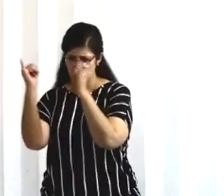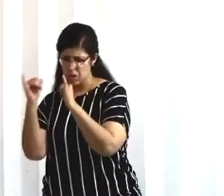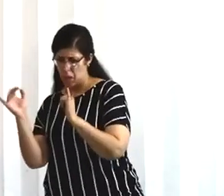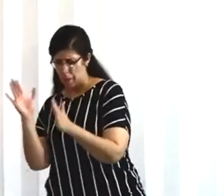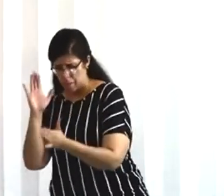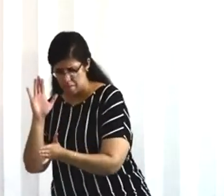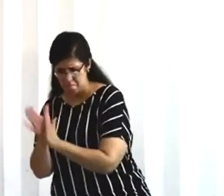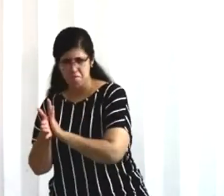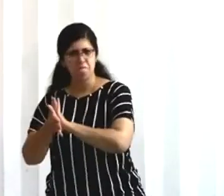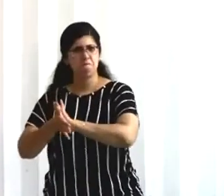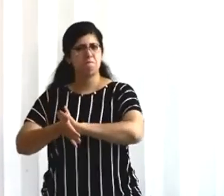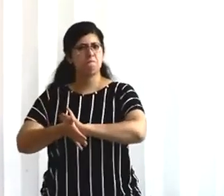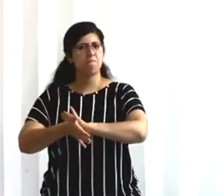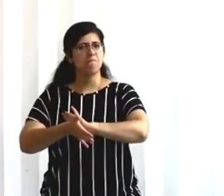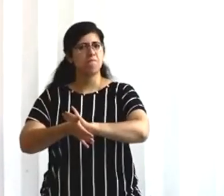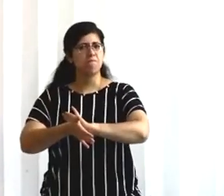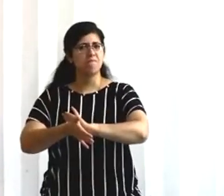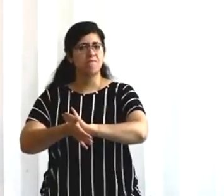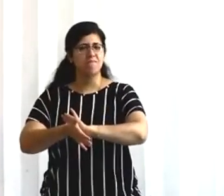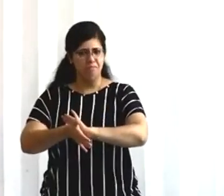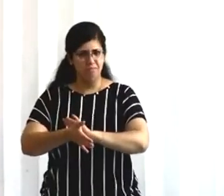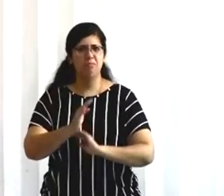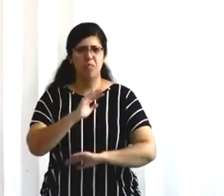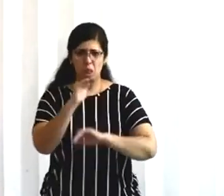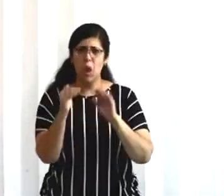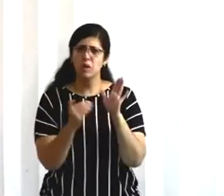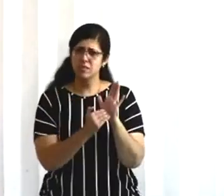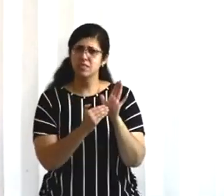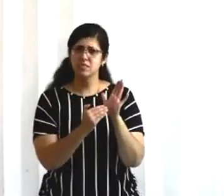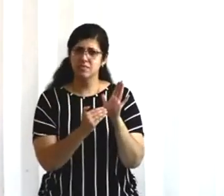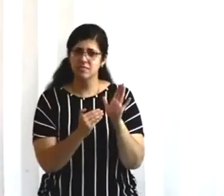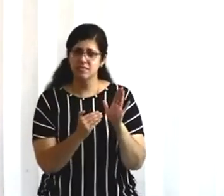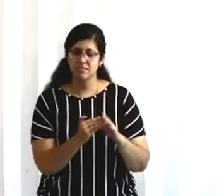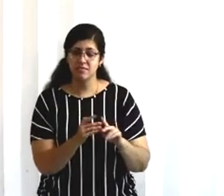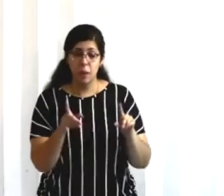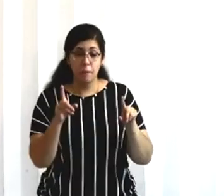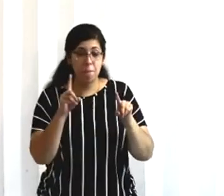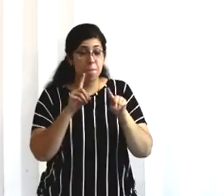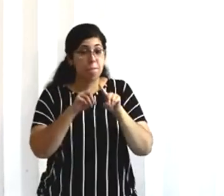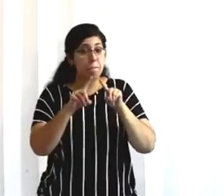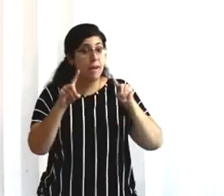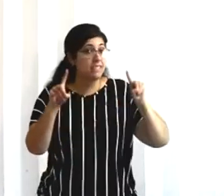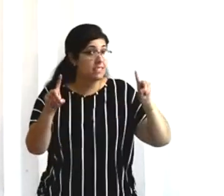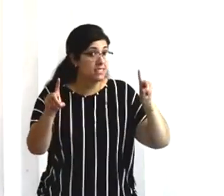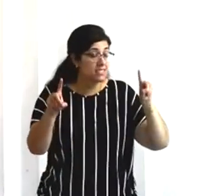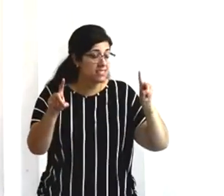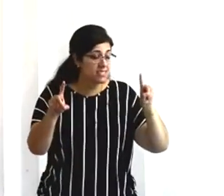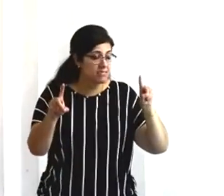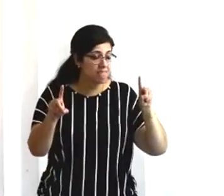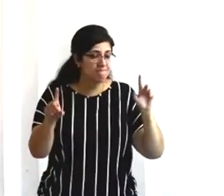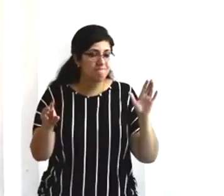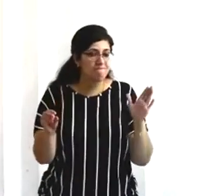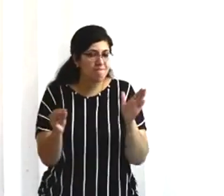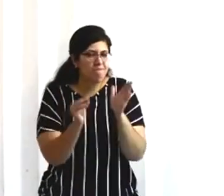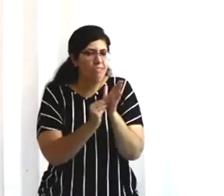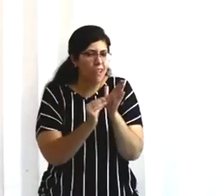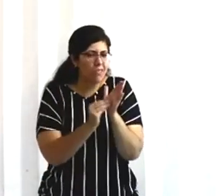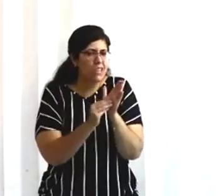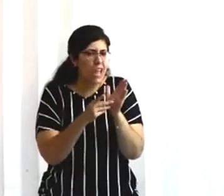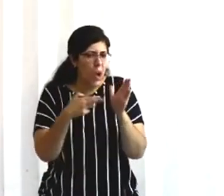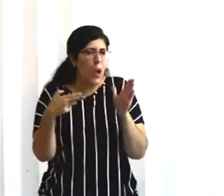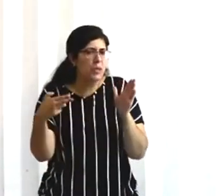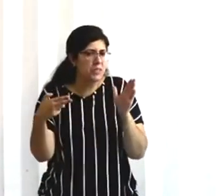Deus no centro da nação de Israel. Mas aqui ele está apontando justamente